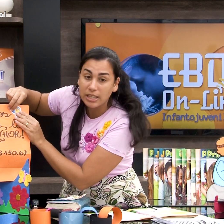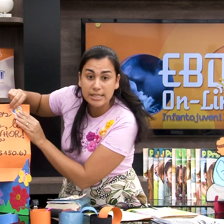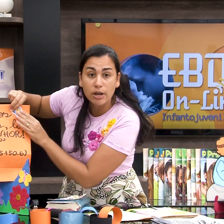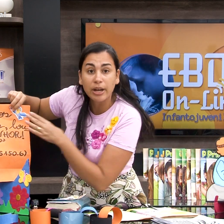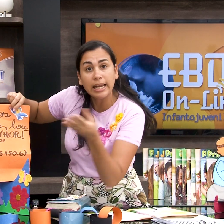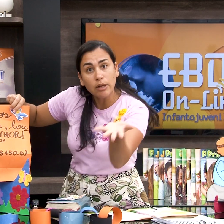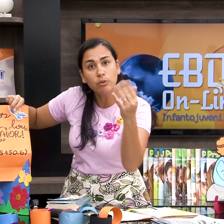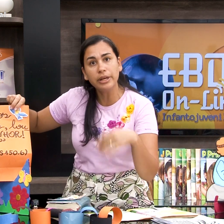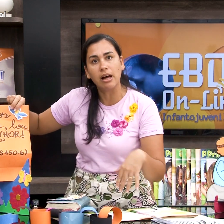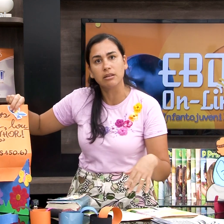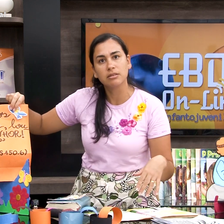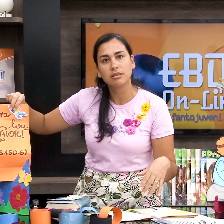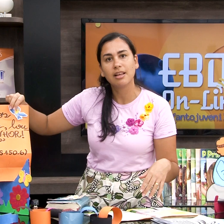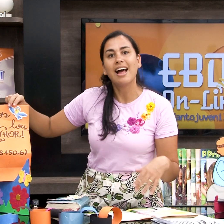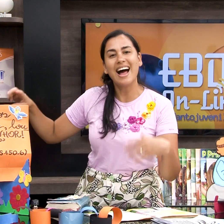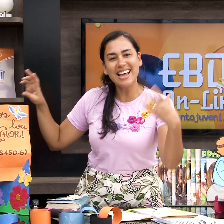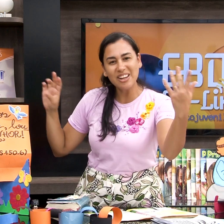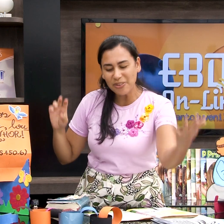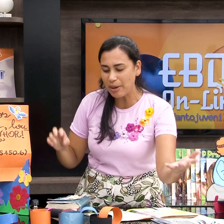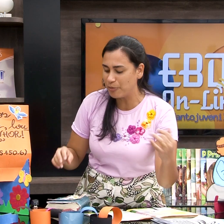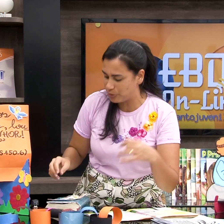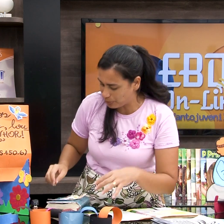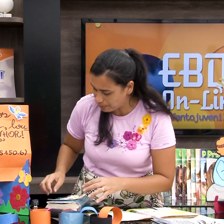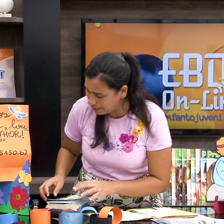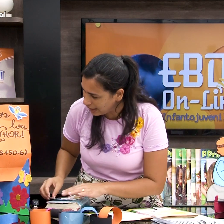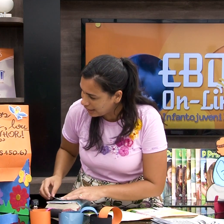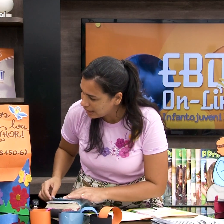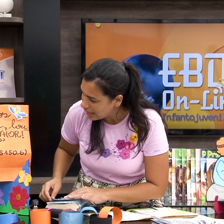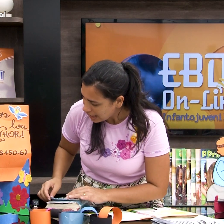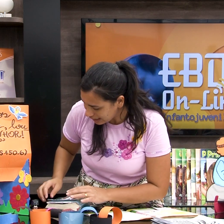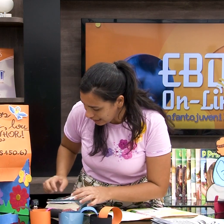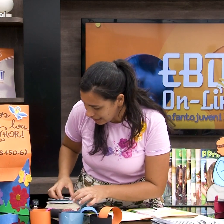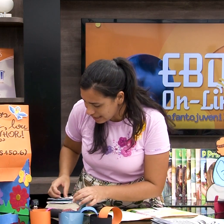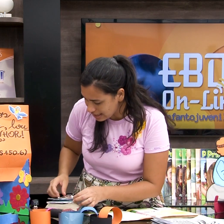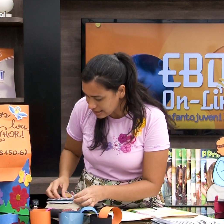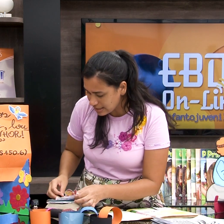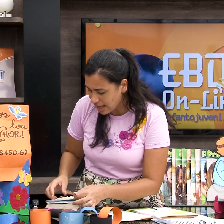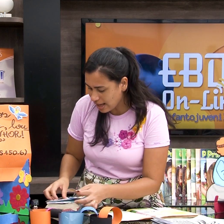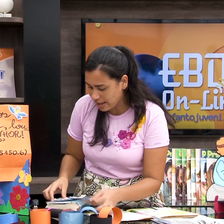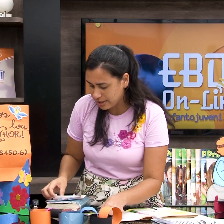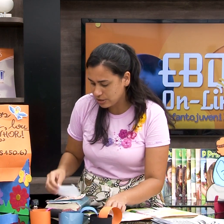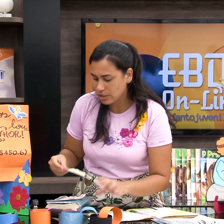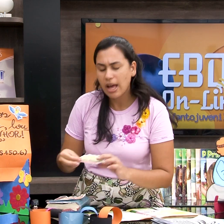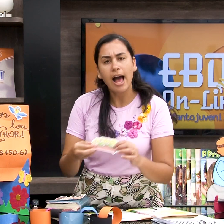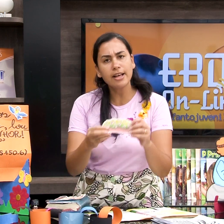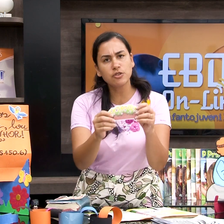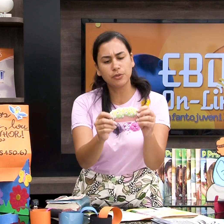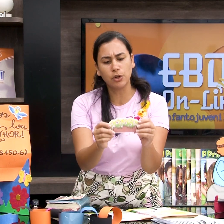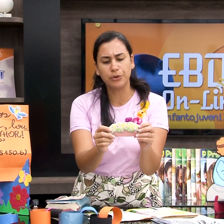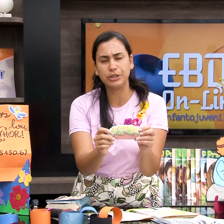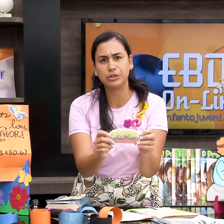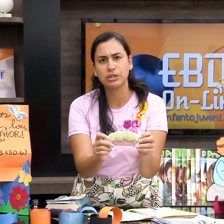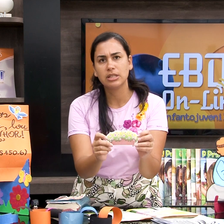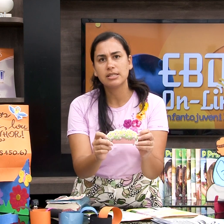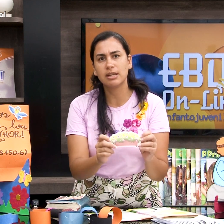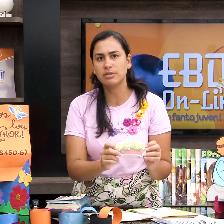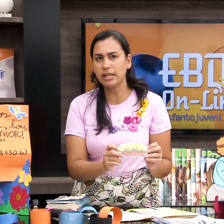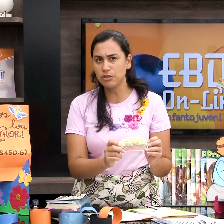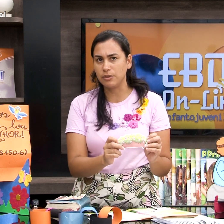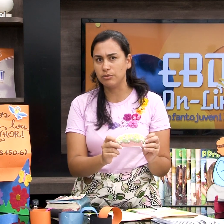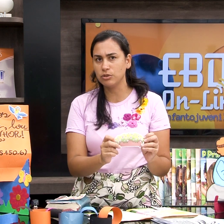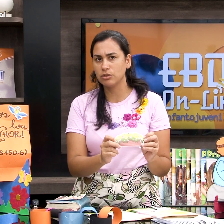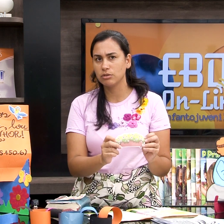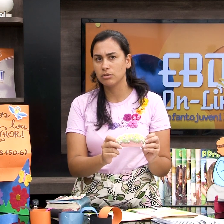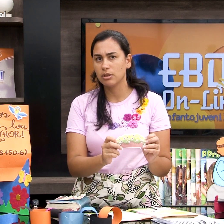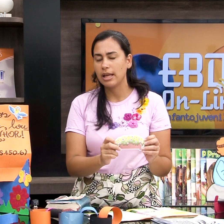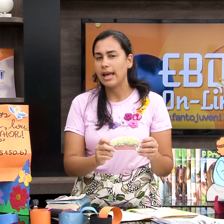Aí vocês têm que dizer agora aleluia. Aleluia, muito bem. Crianças, as flores são